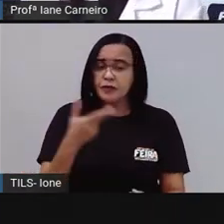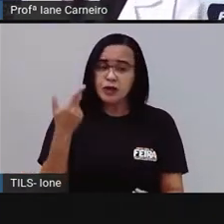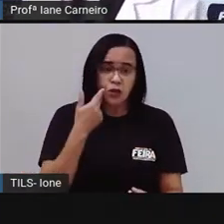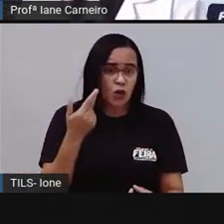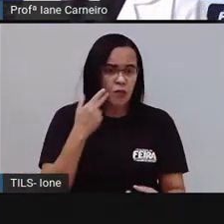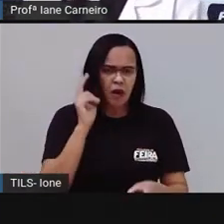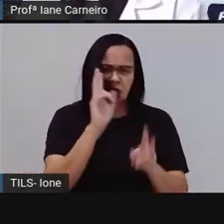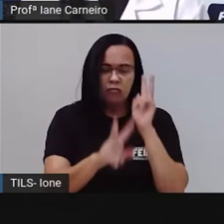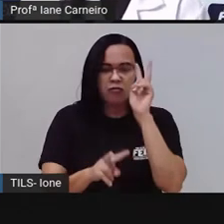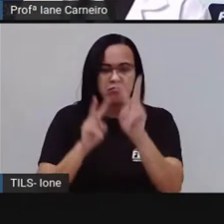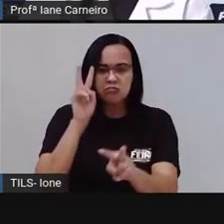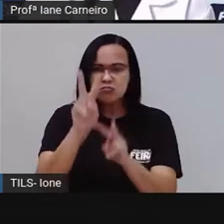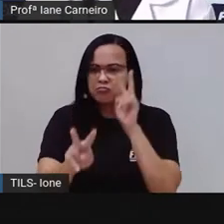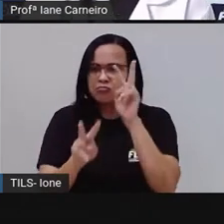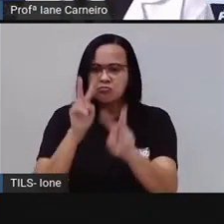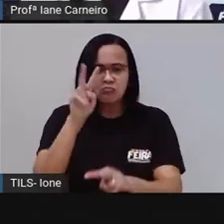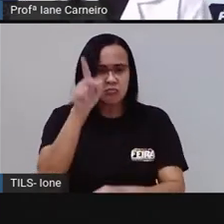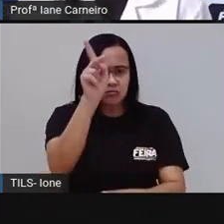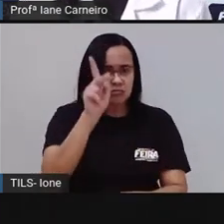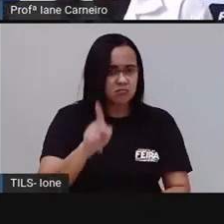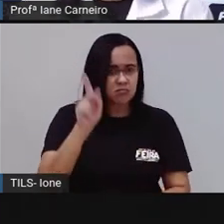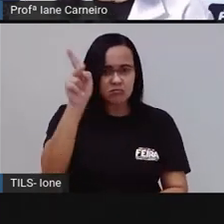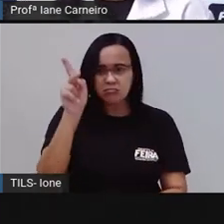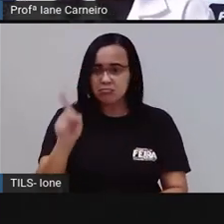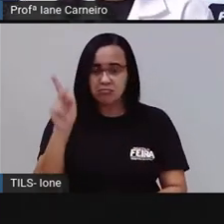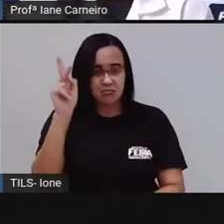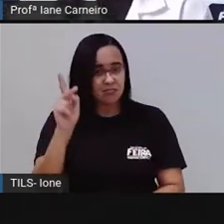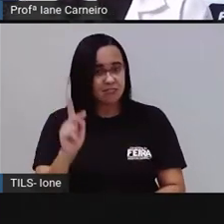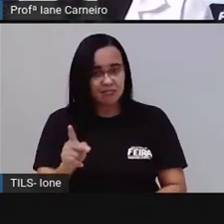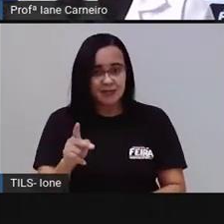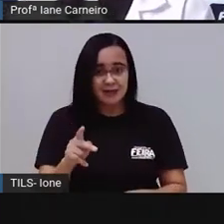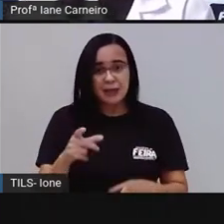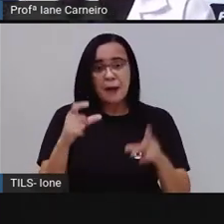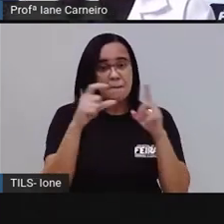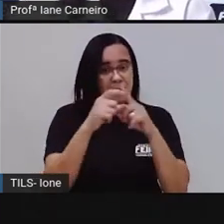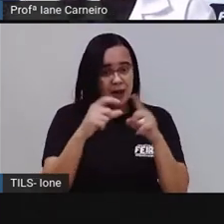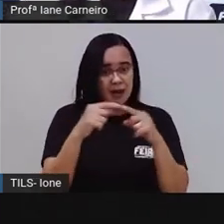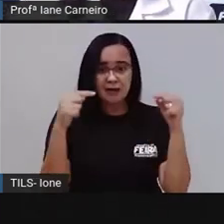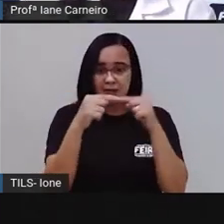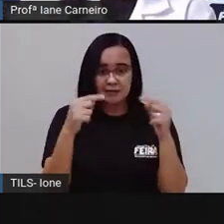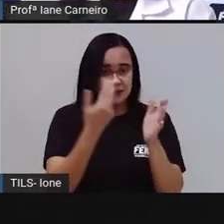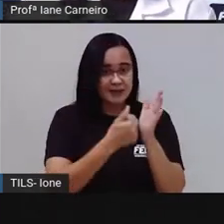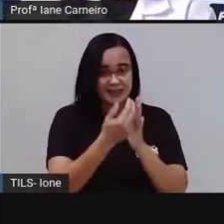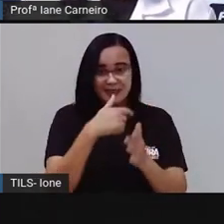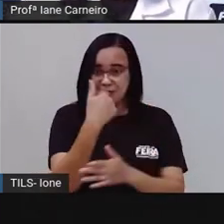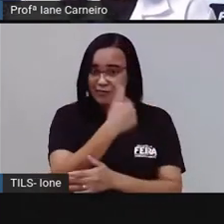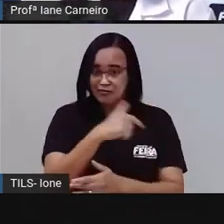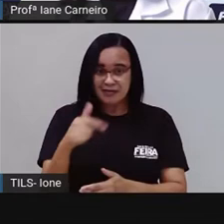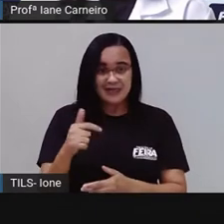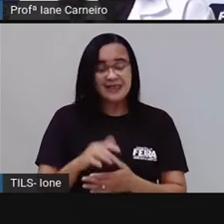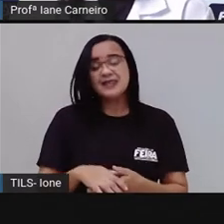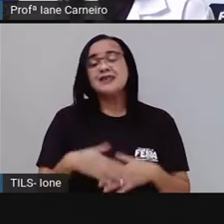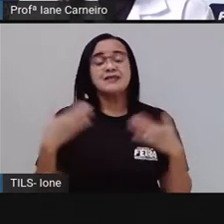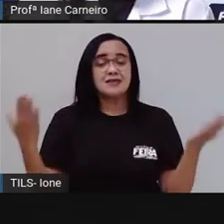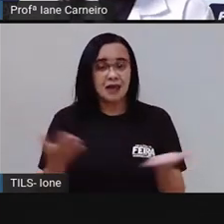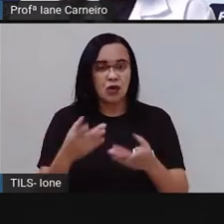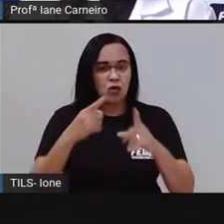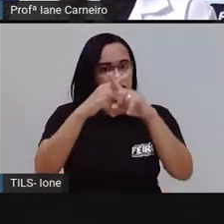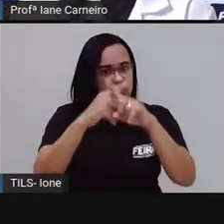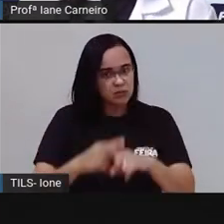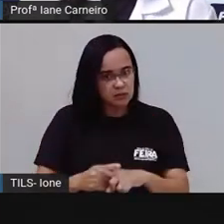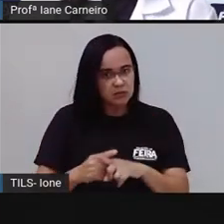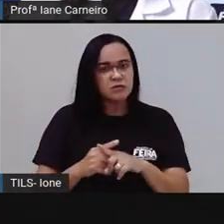esforço que vocês vão precisar fazer agora. Então, vamos ler essa palavra, ó. Qual é o som mesmo dessa letra?